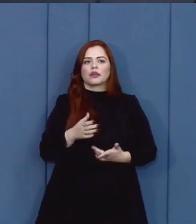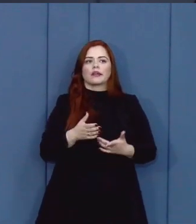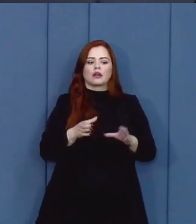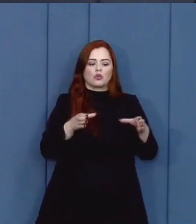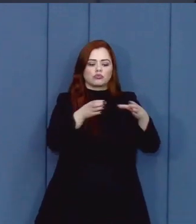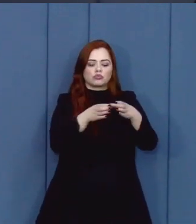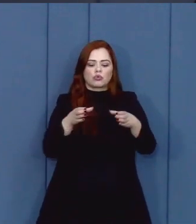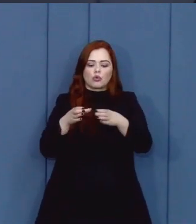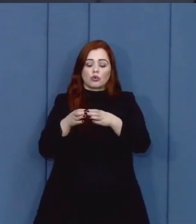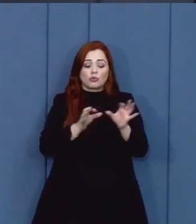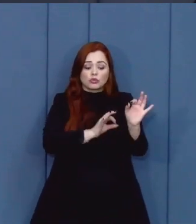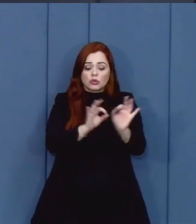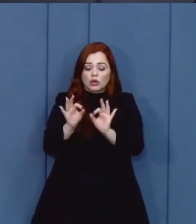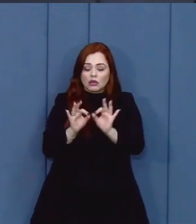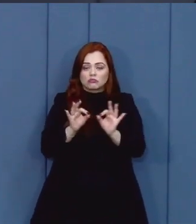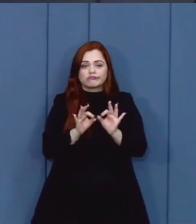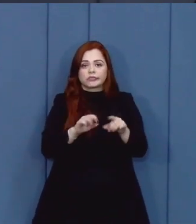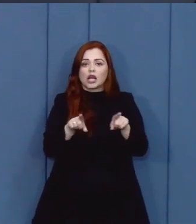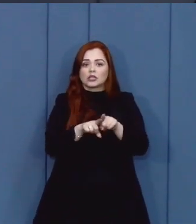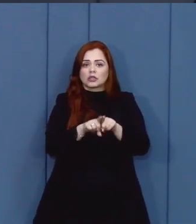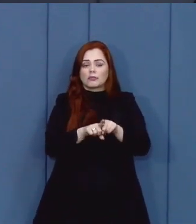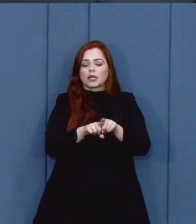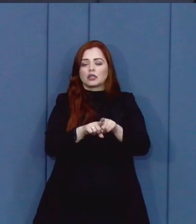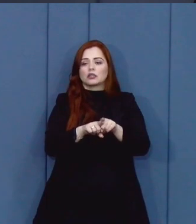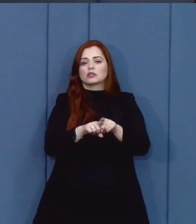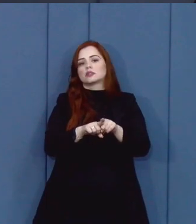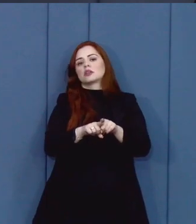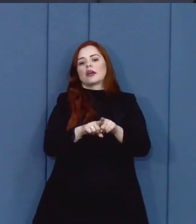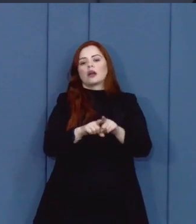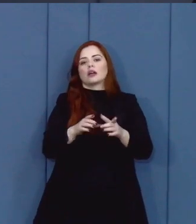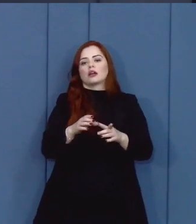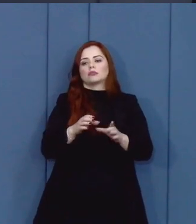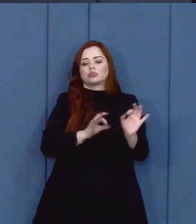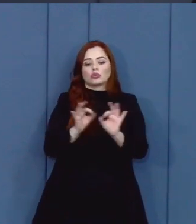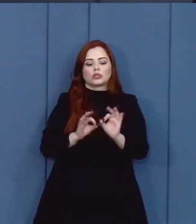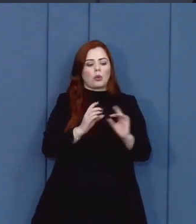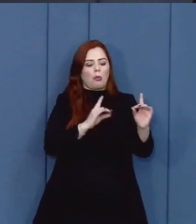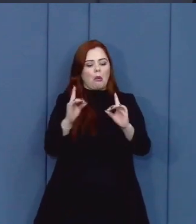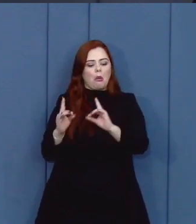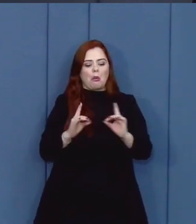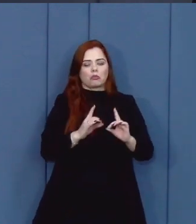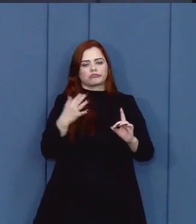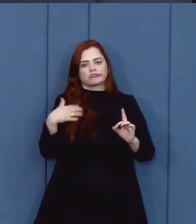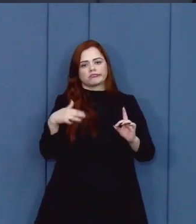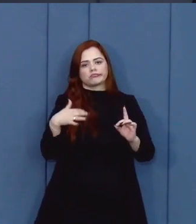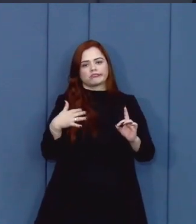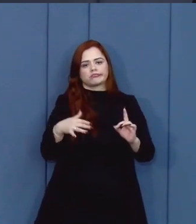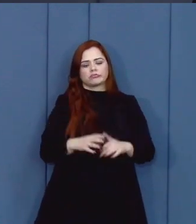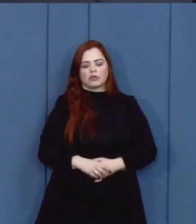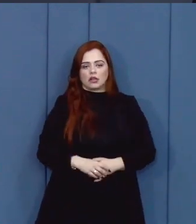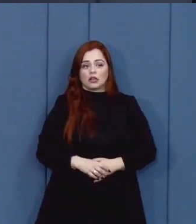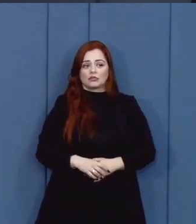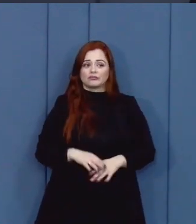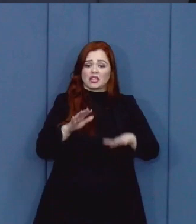agências reguladoras e também as organizações multilaterais que também estão enfraquecidas. E